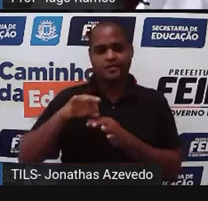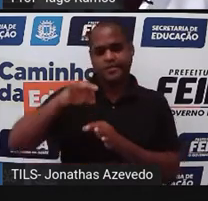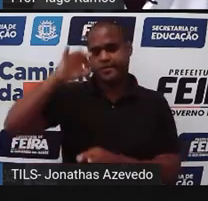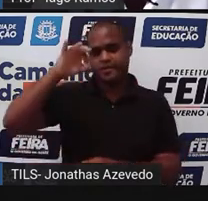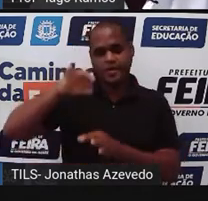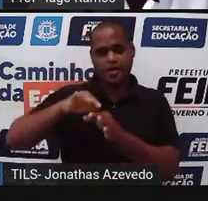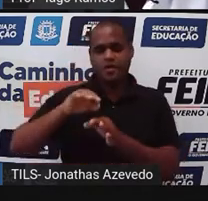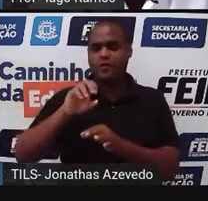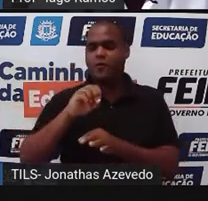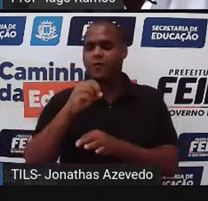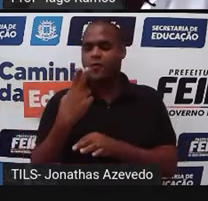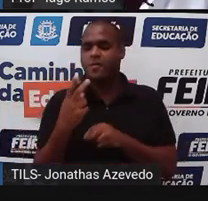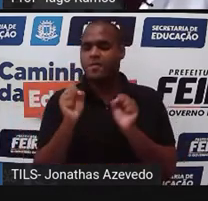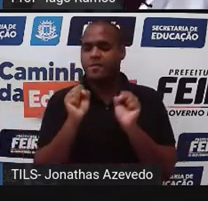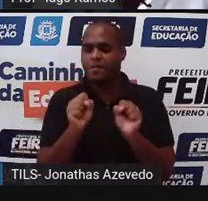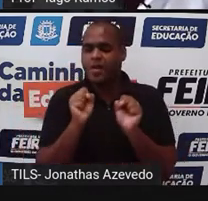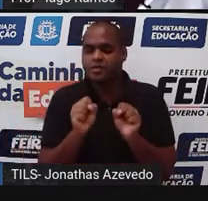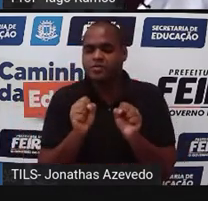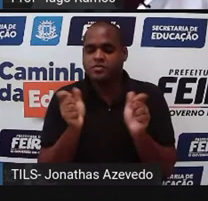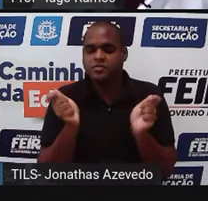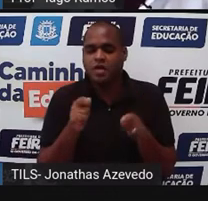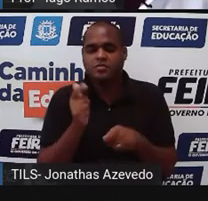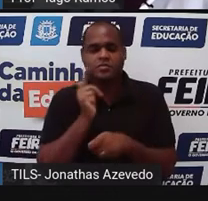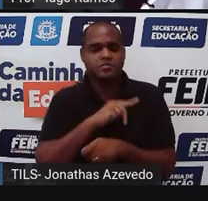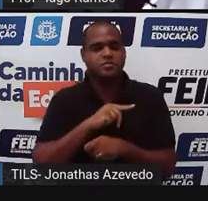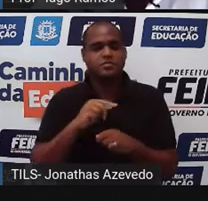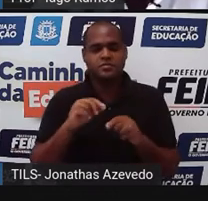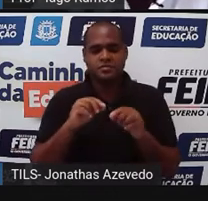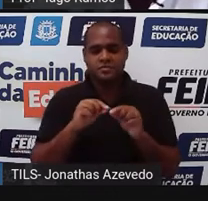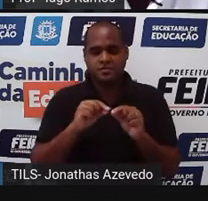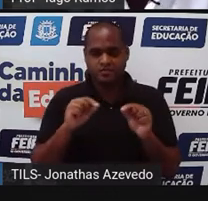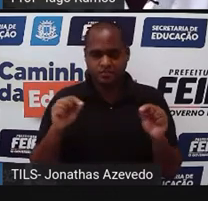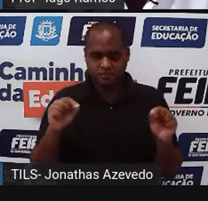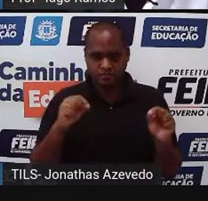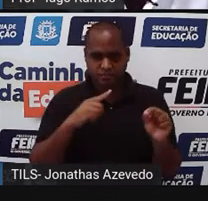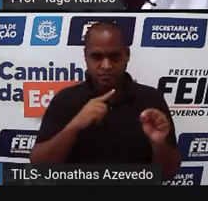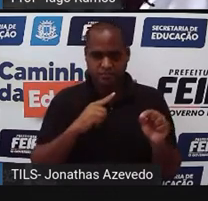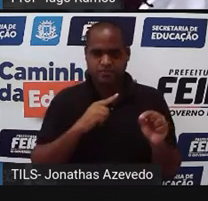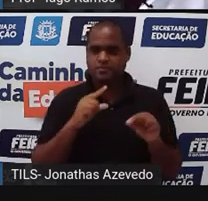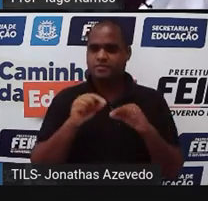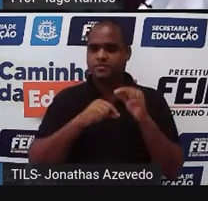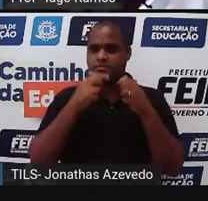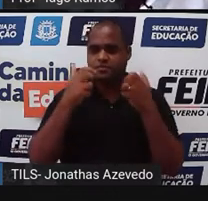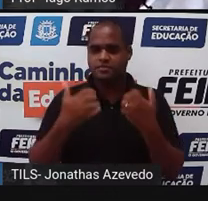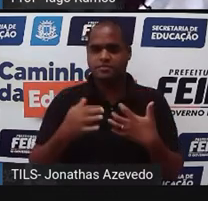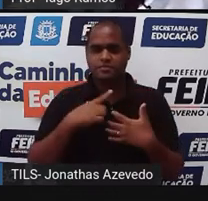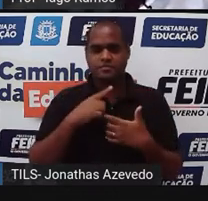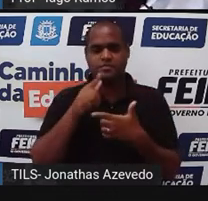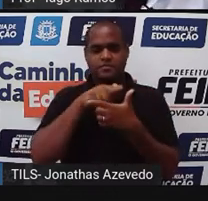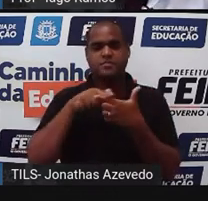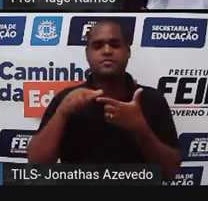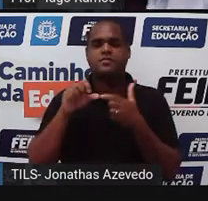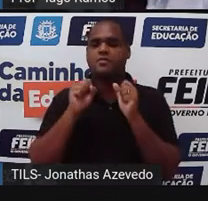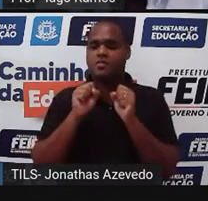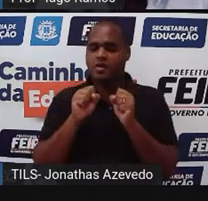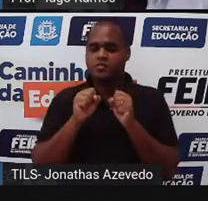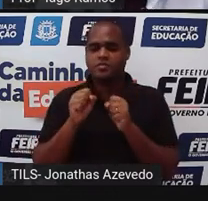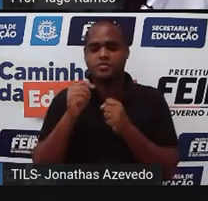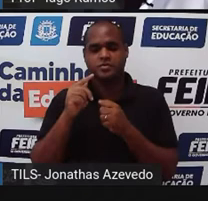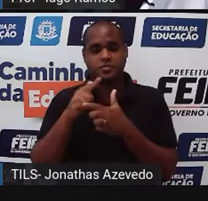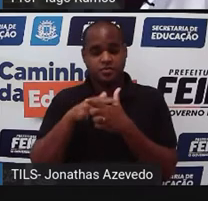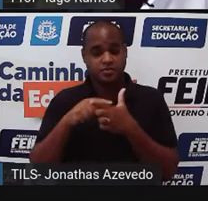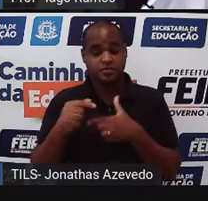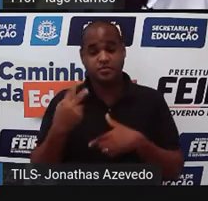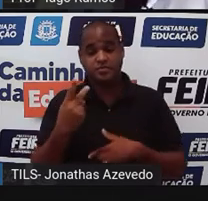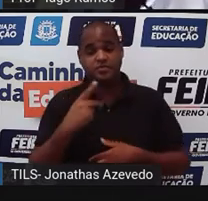ou você pode até chamar de largura então comprimento vezes altura dividido por 2